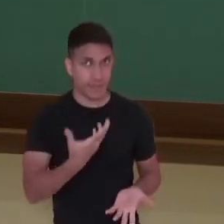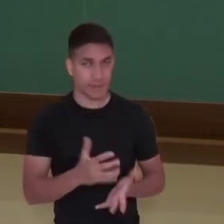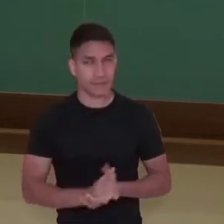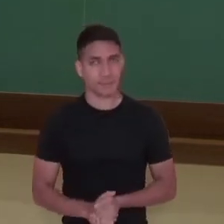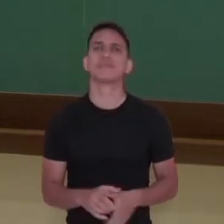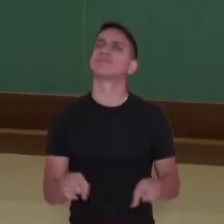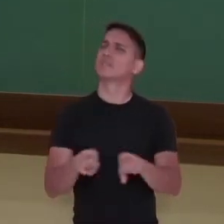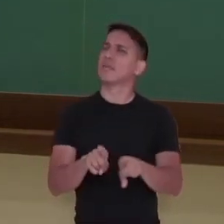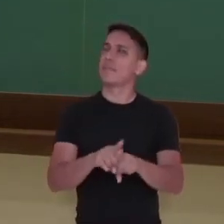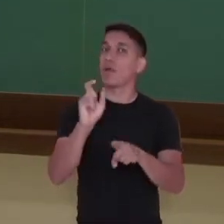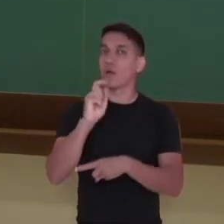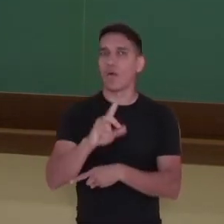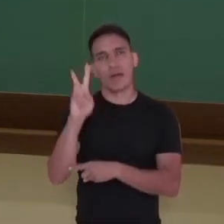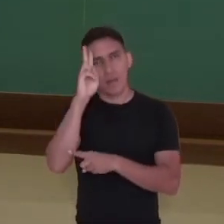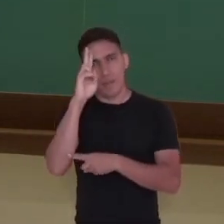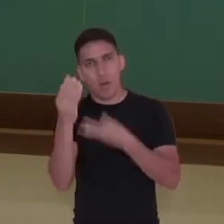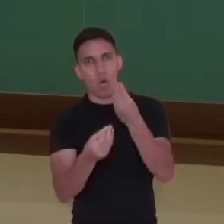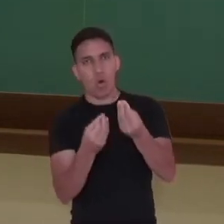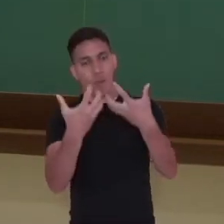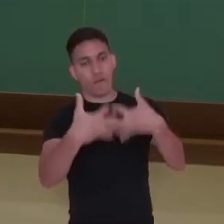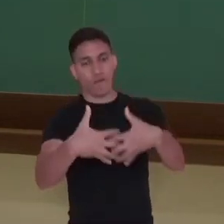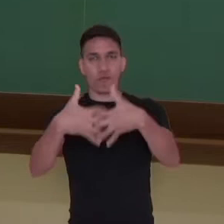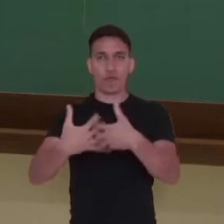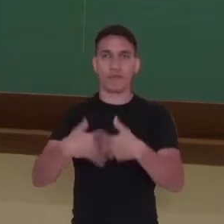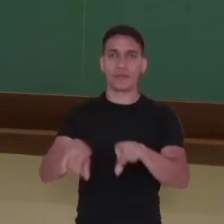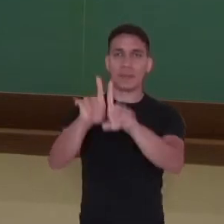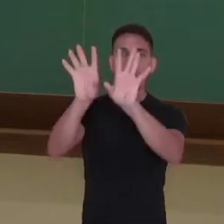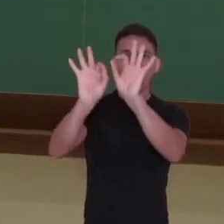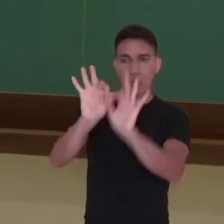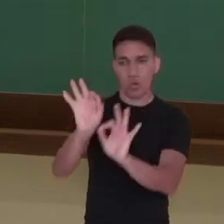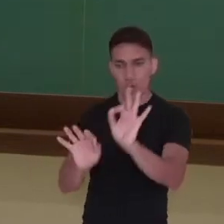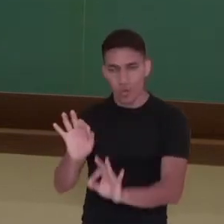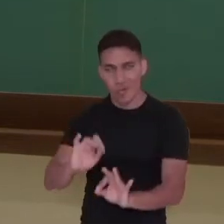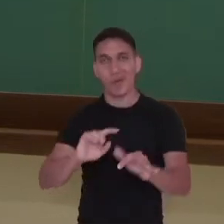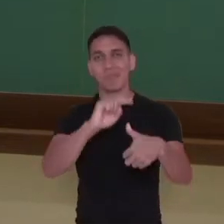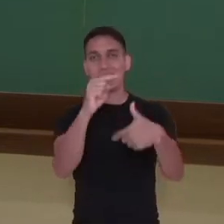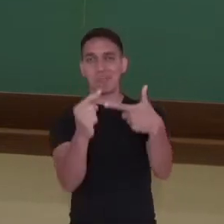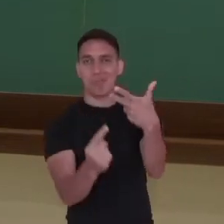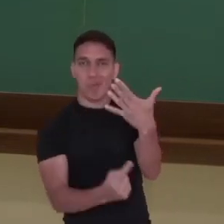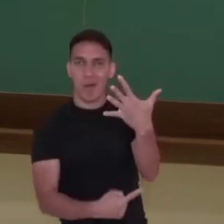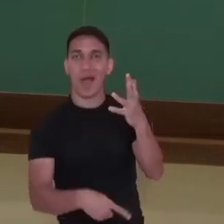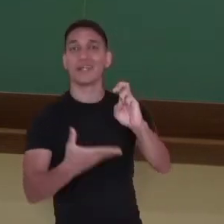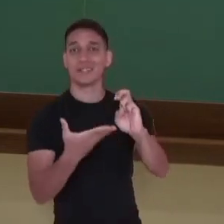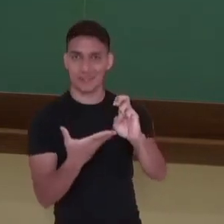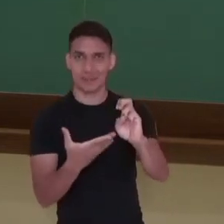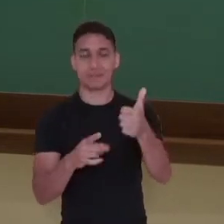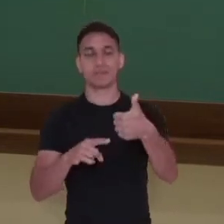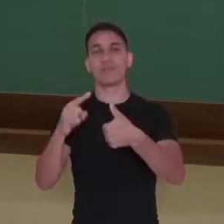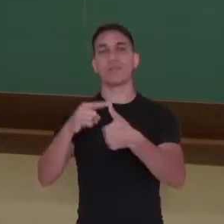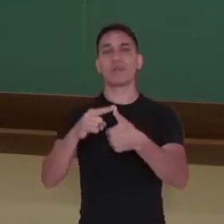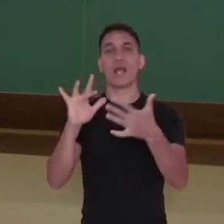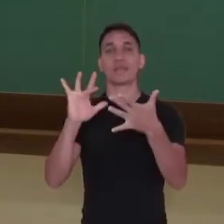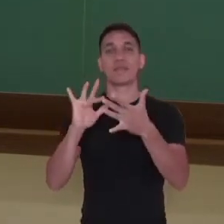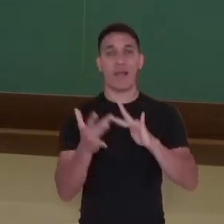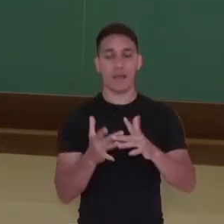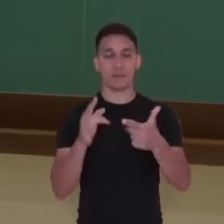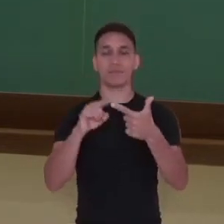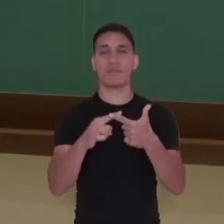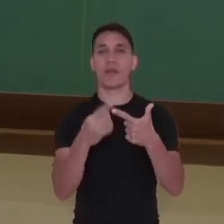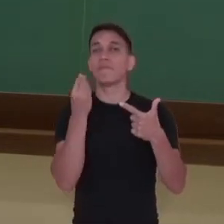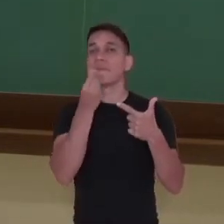disso, relembrar as estruturas e o funcionamento dos 5 sentidos: tato,